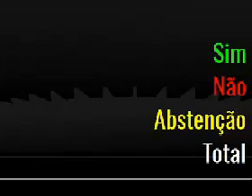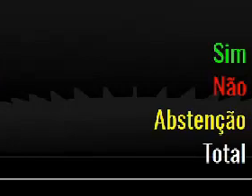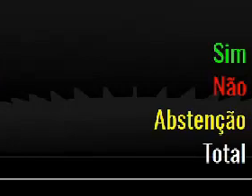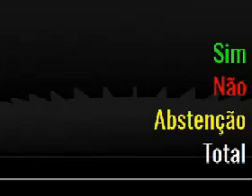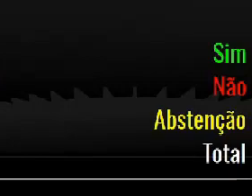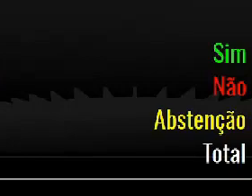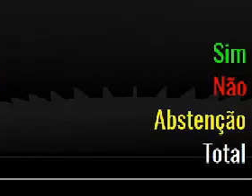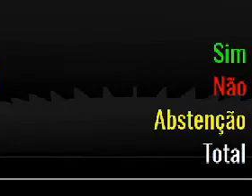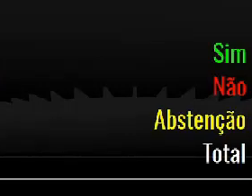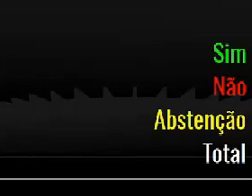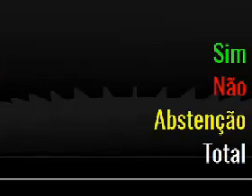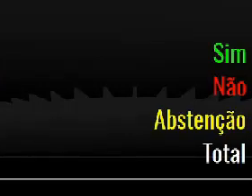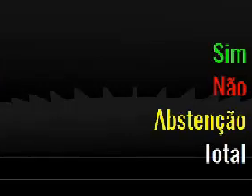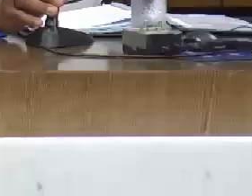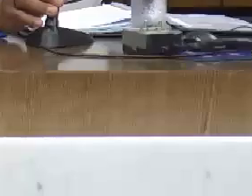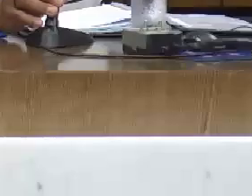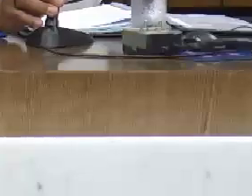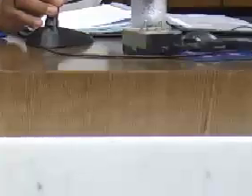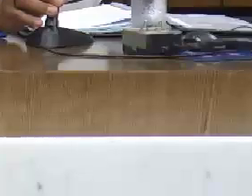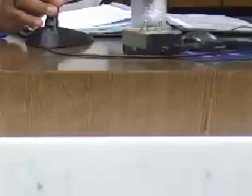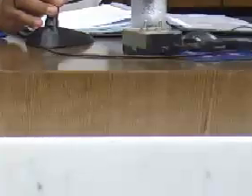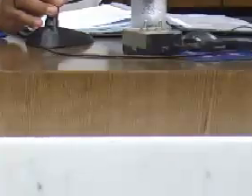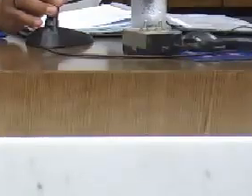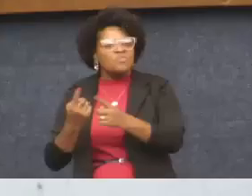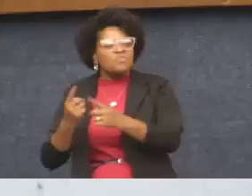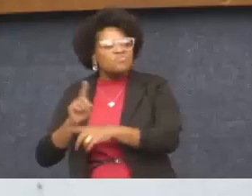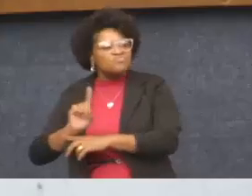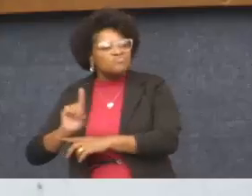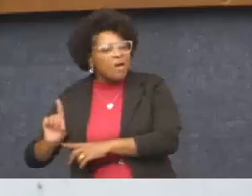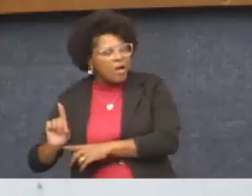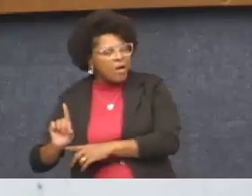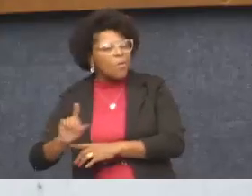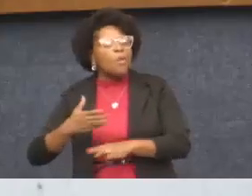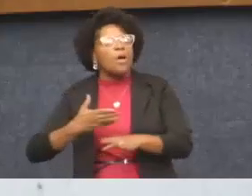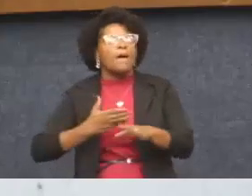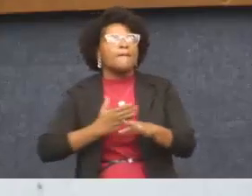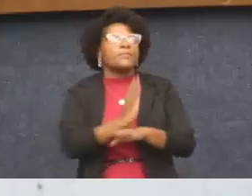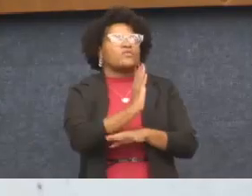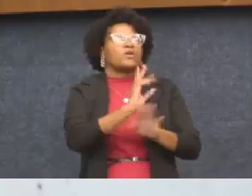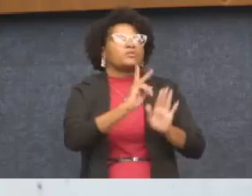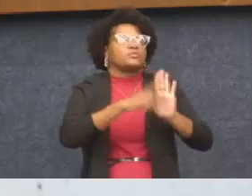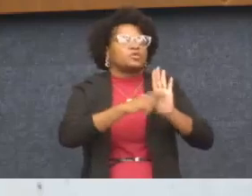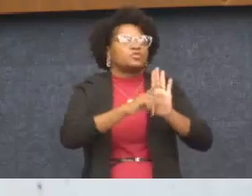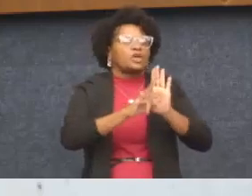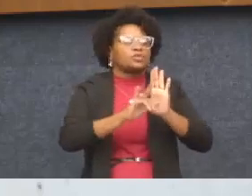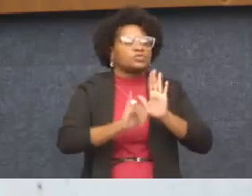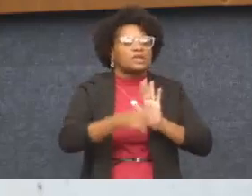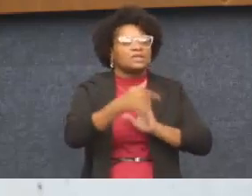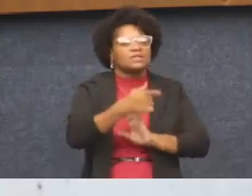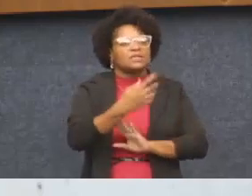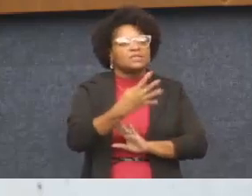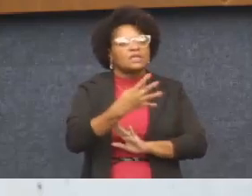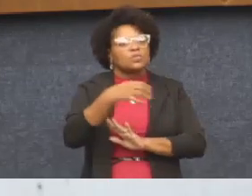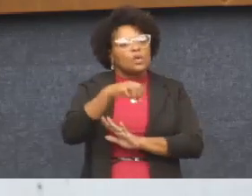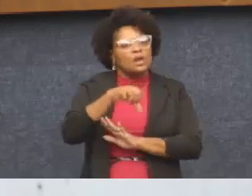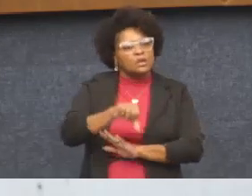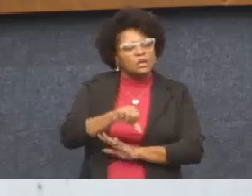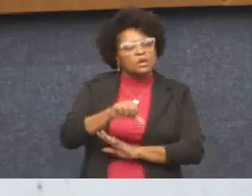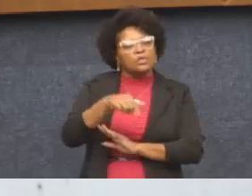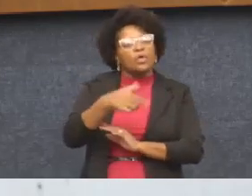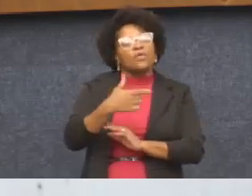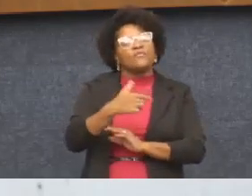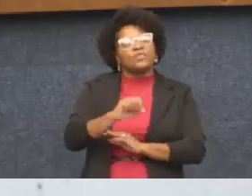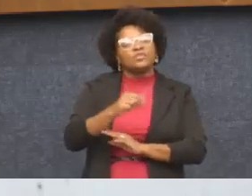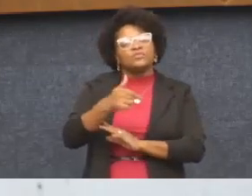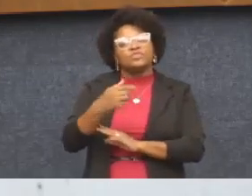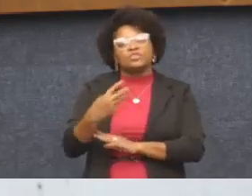sim, nenhum voto não. Então fica aprovado o projeto de lei 749/2023,